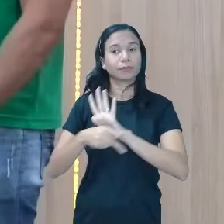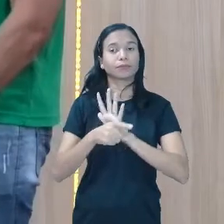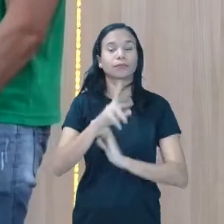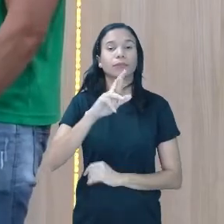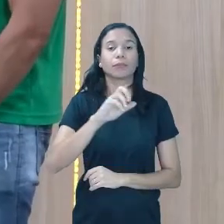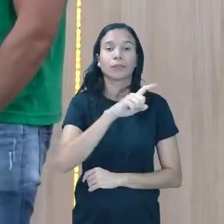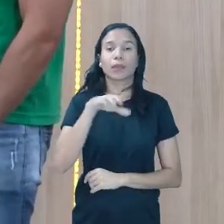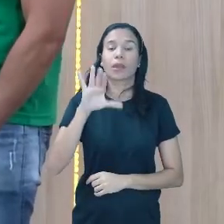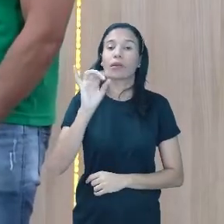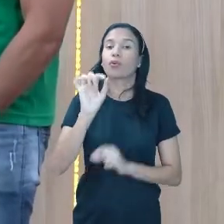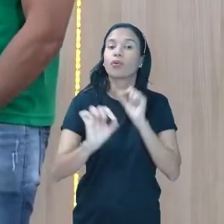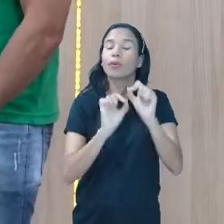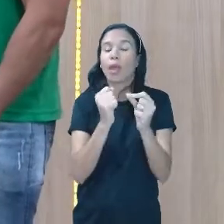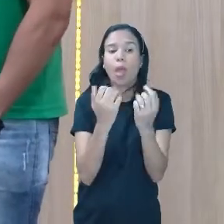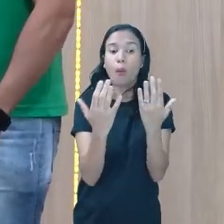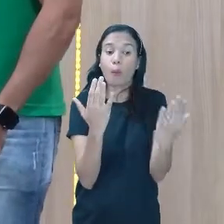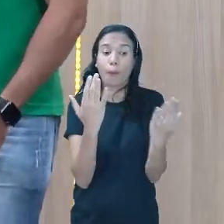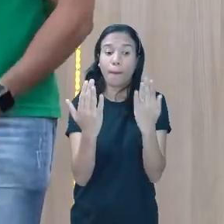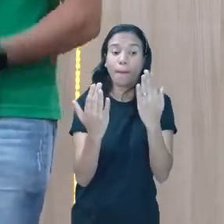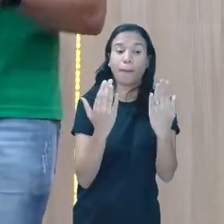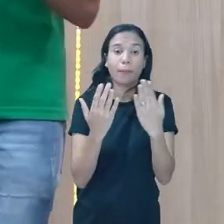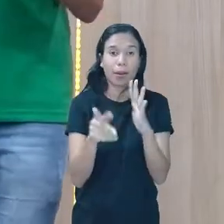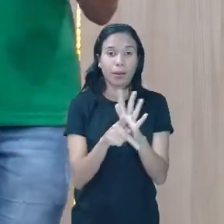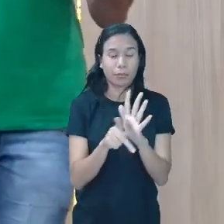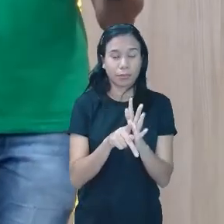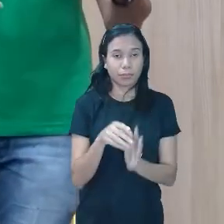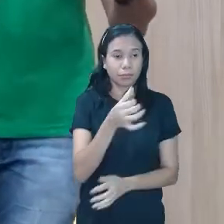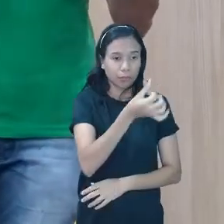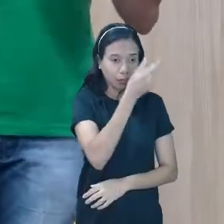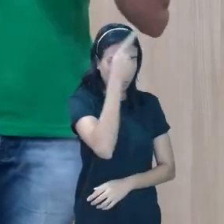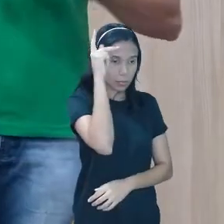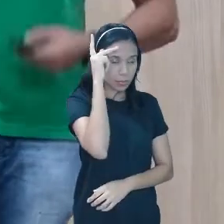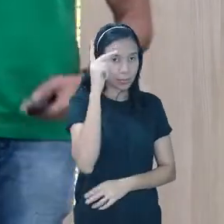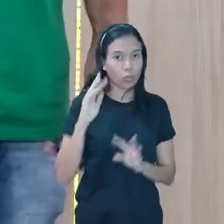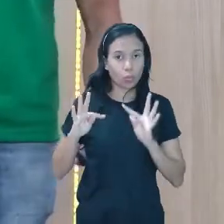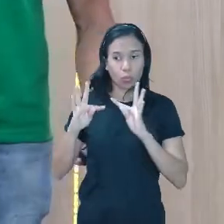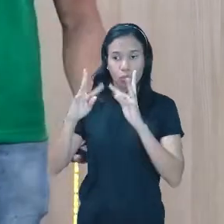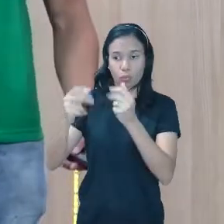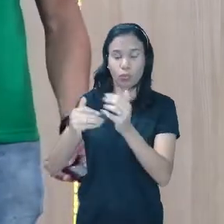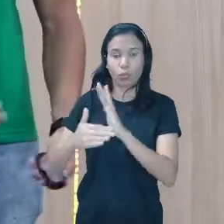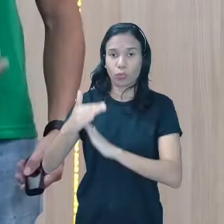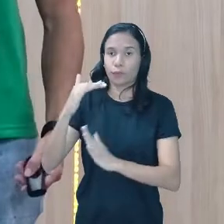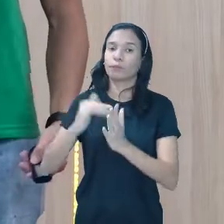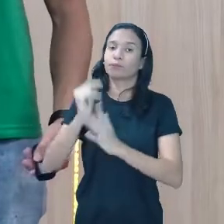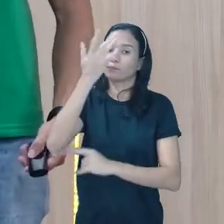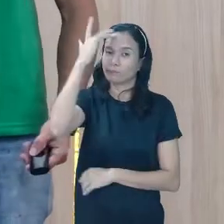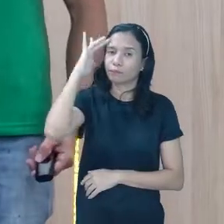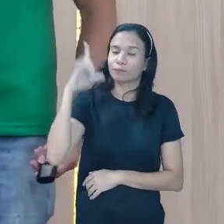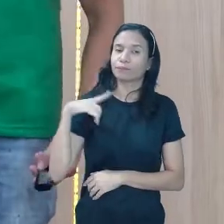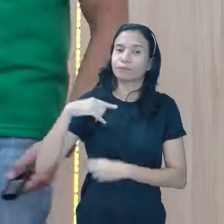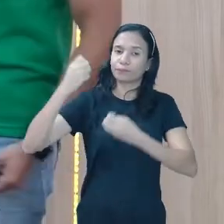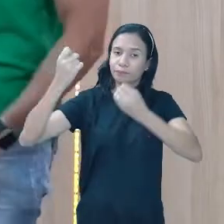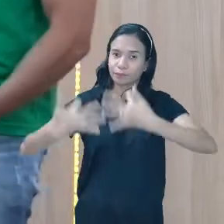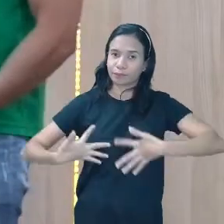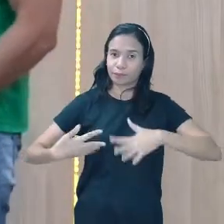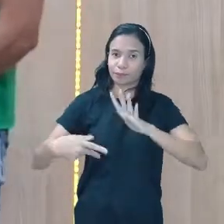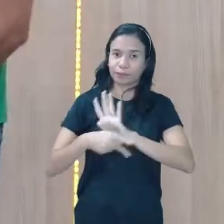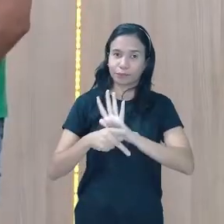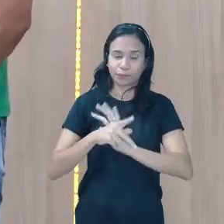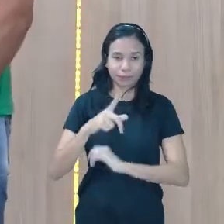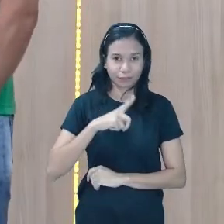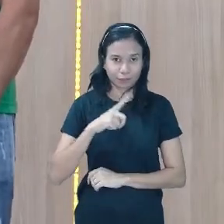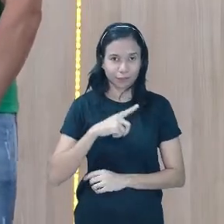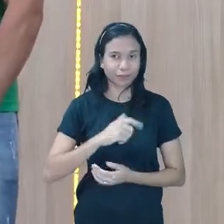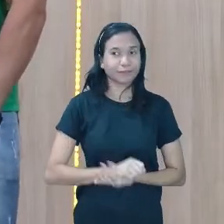razão, que nada mais é aí do que a comparação entre as 6 pessoas e o total de pessoas que foram faladas aí, no total